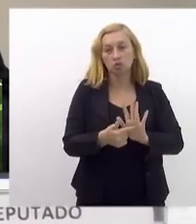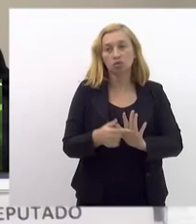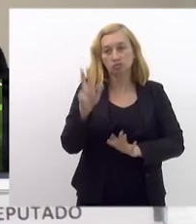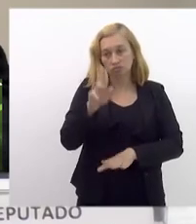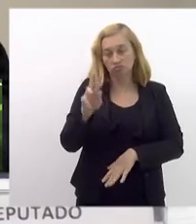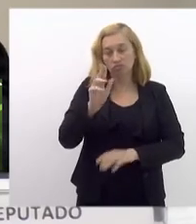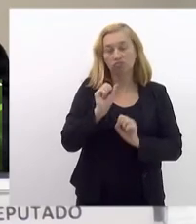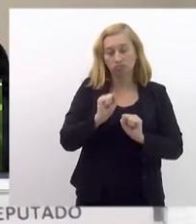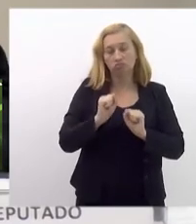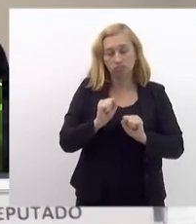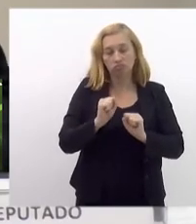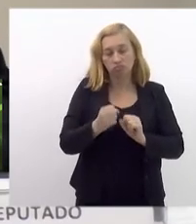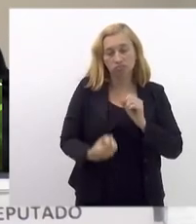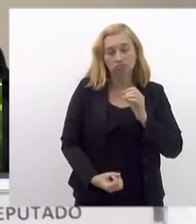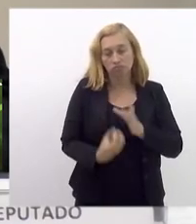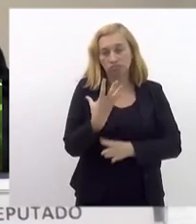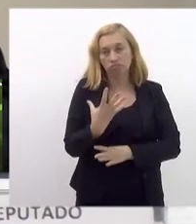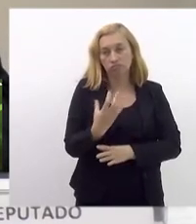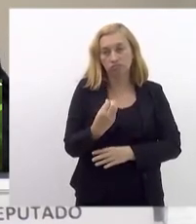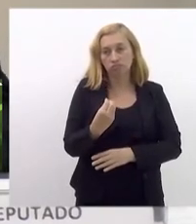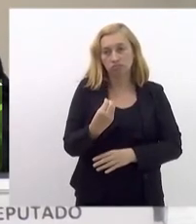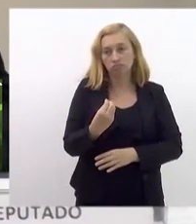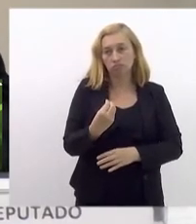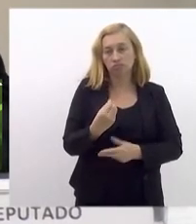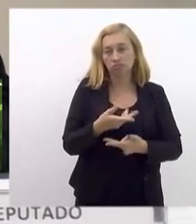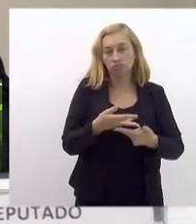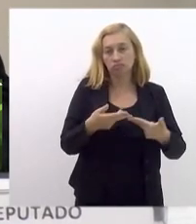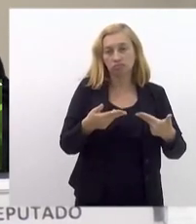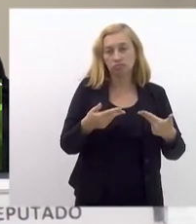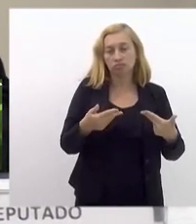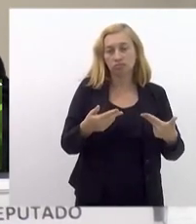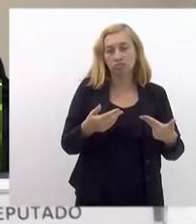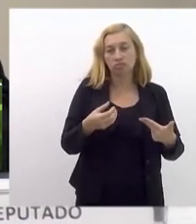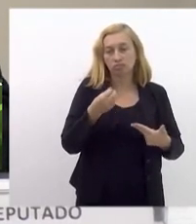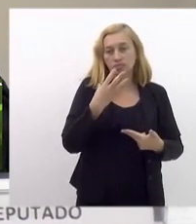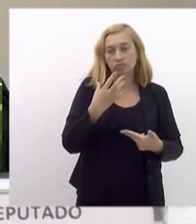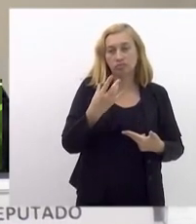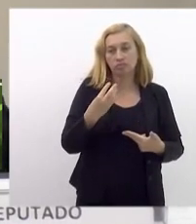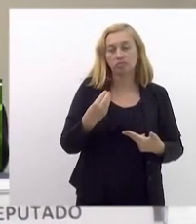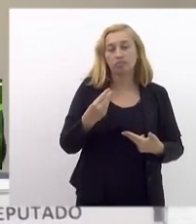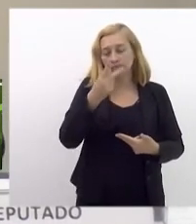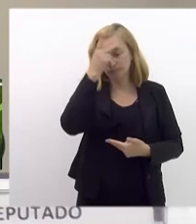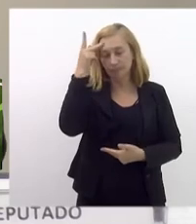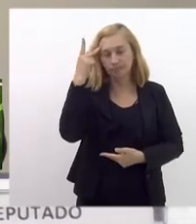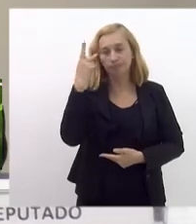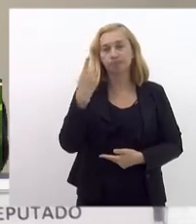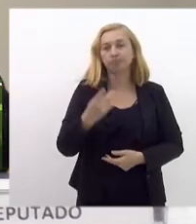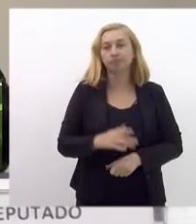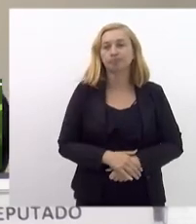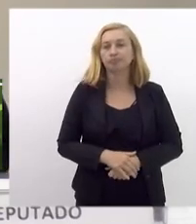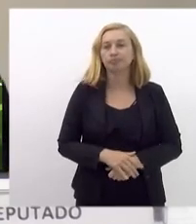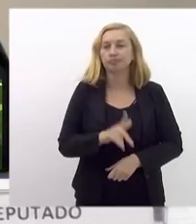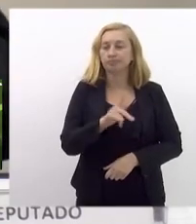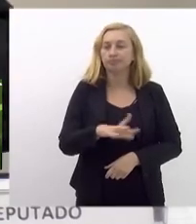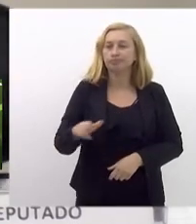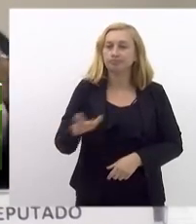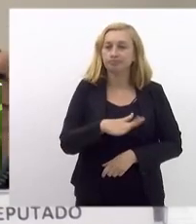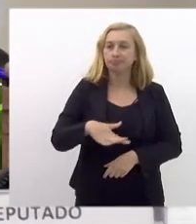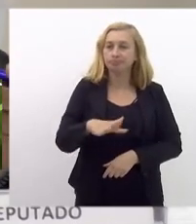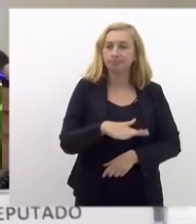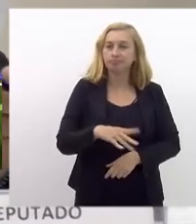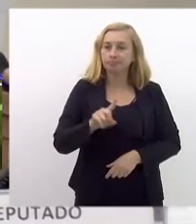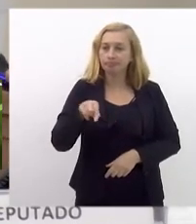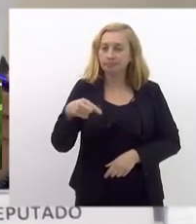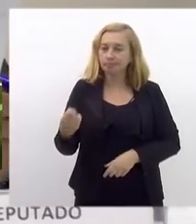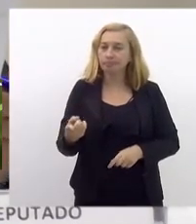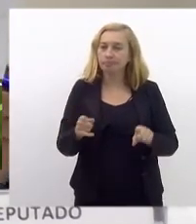pode produzir insumos muito concretos para a melhoria das condições de vida das pessoas nas mais diferentes áreas. E, Bittar, uma outra